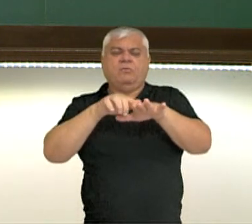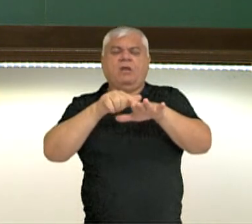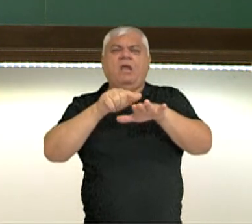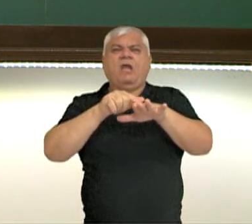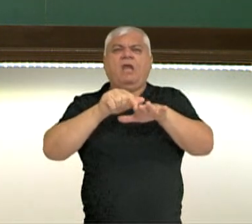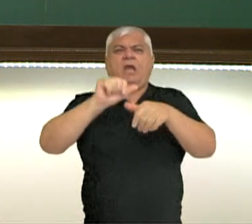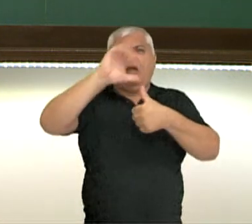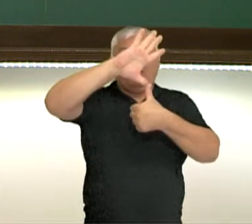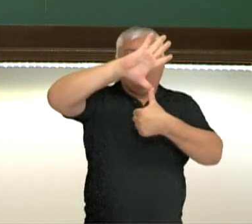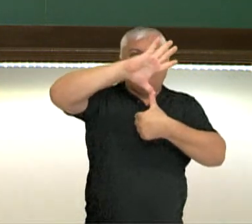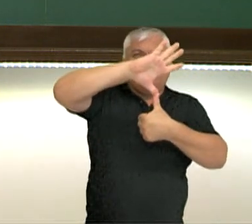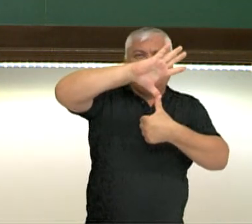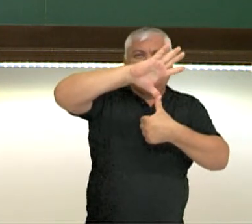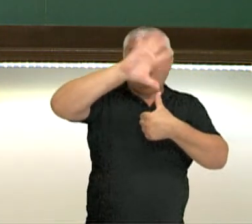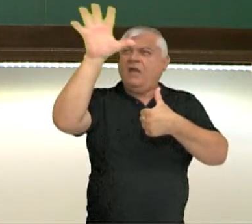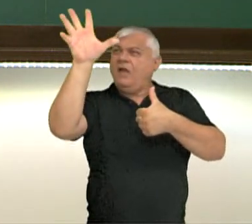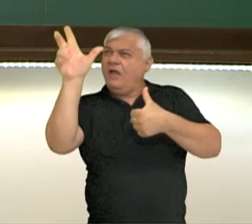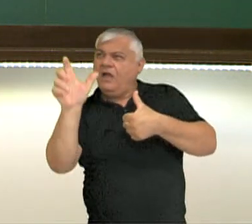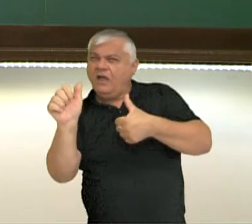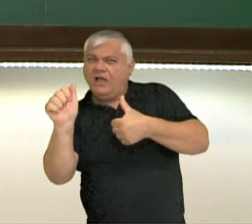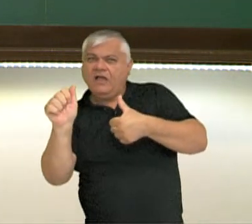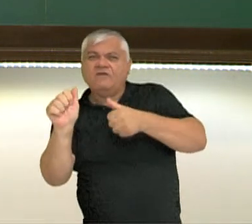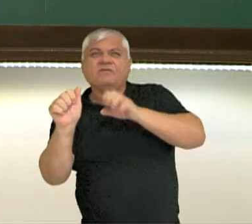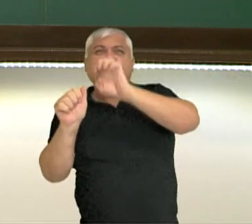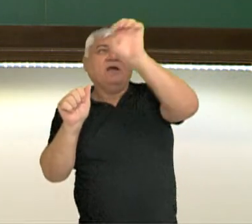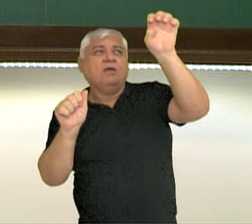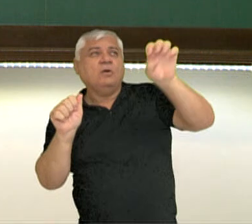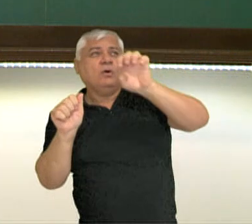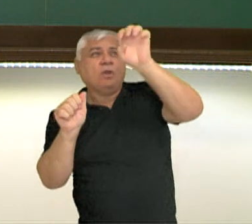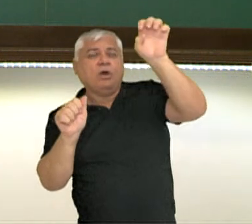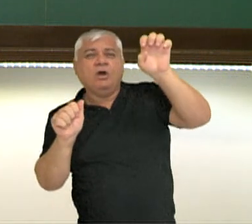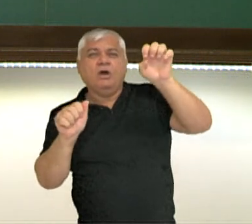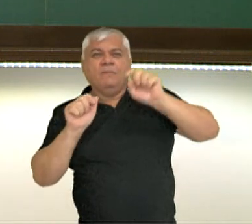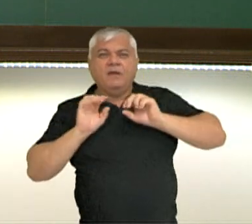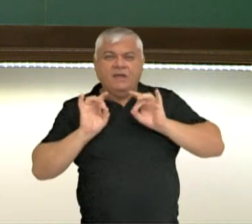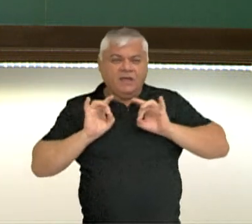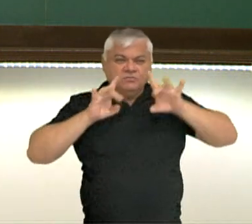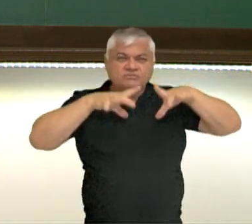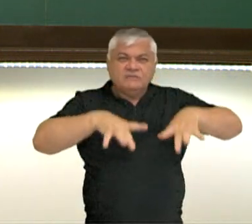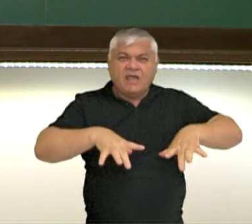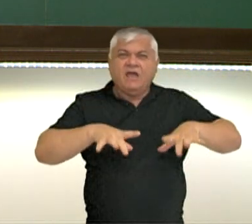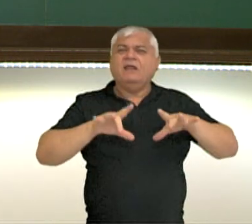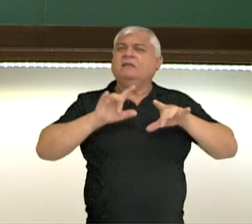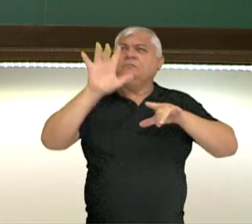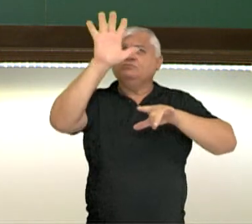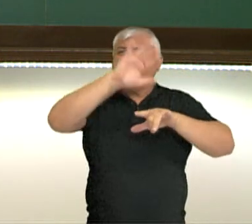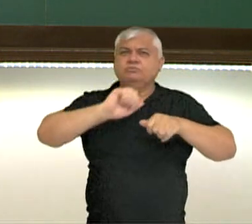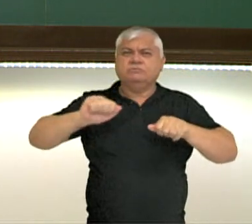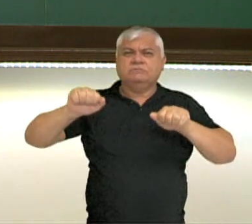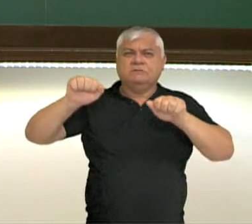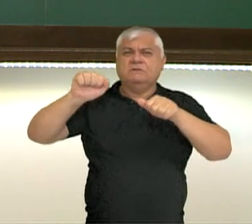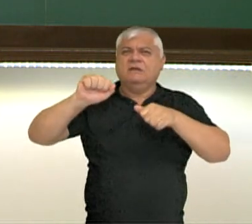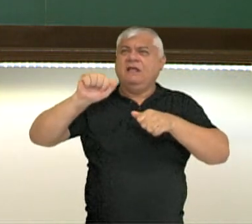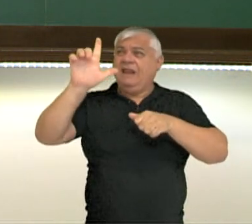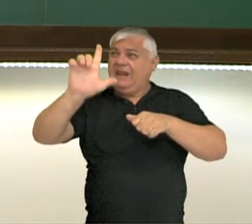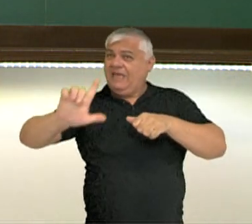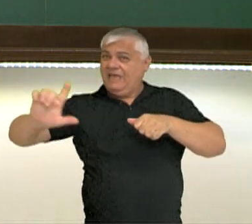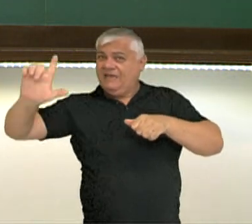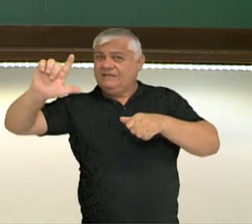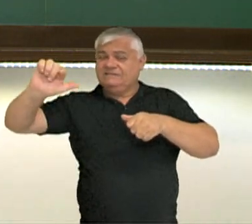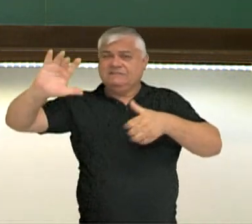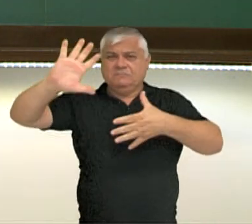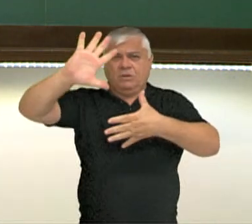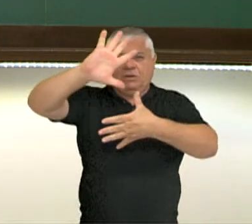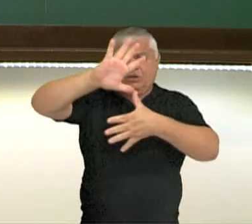na África, a América junto com a Europa, a Austrália também encaixa na parte leste da